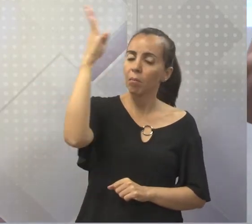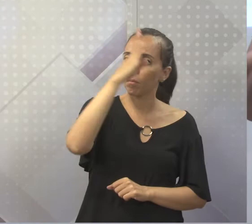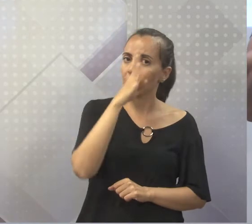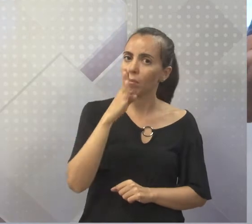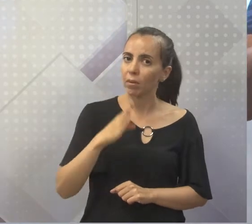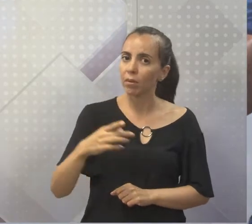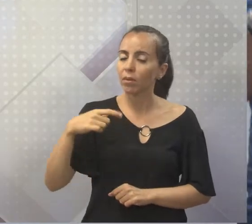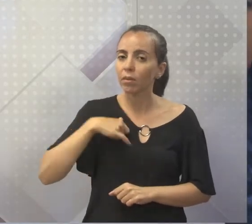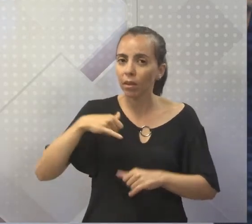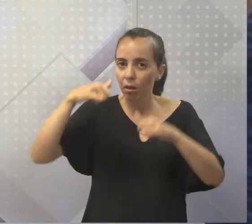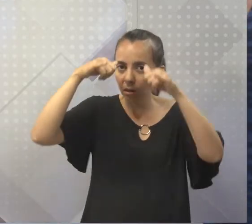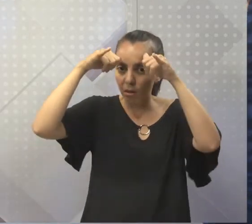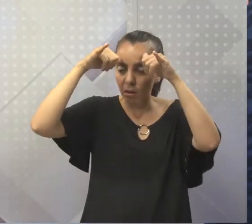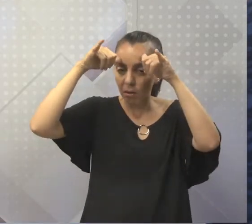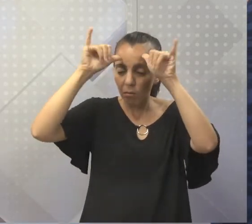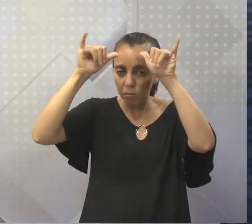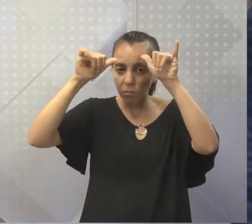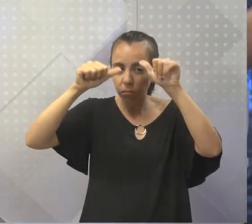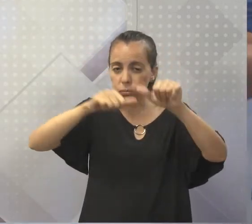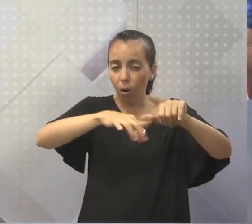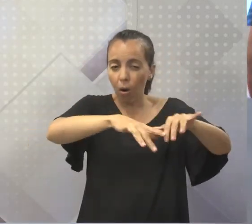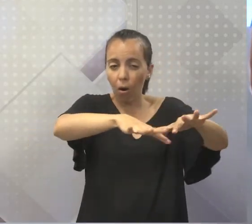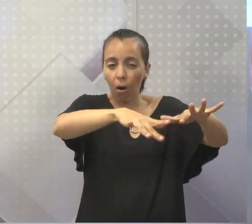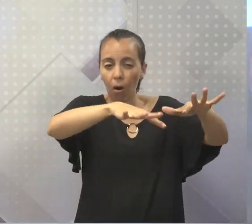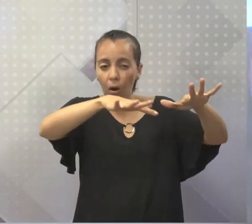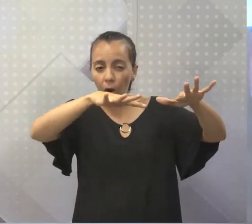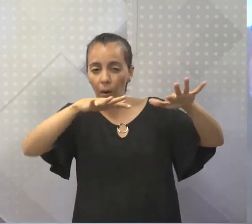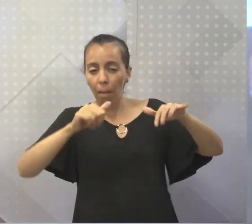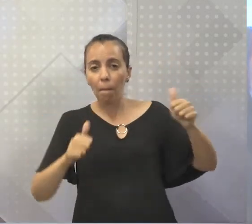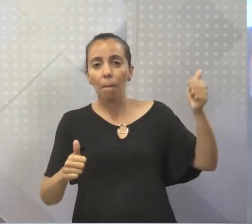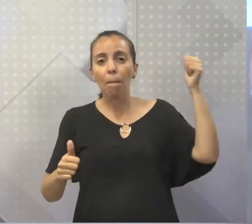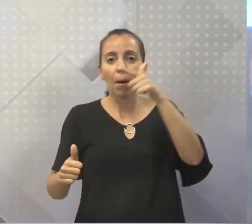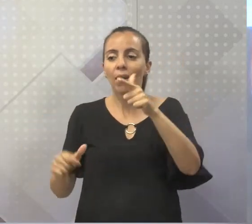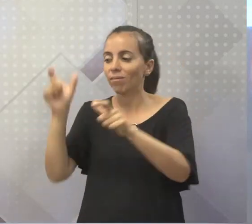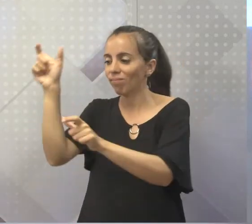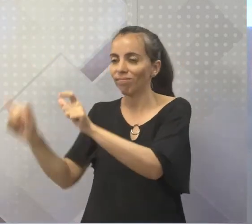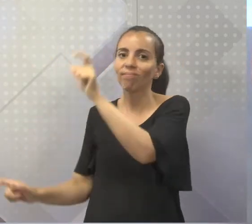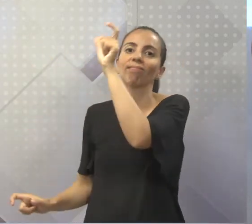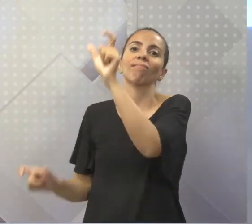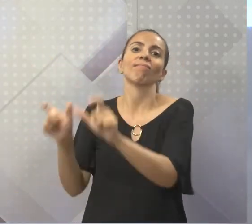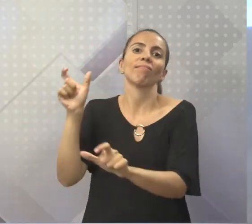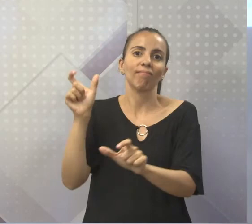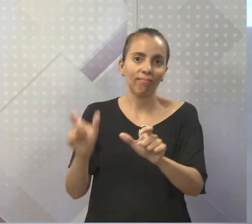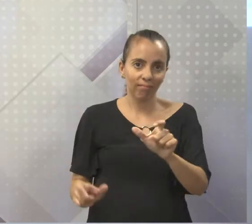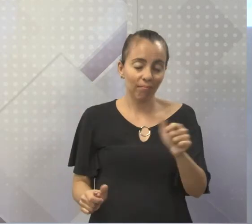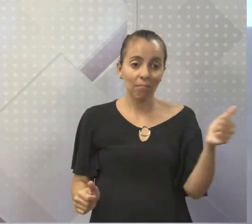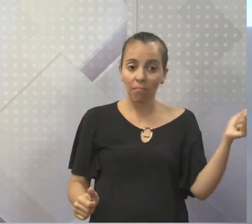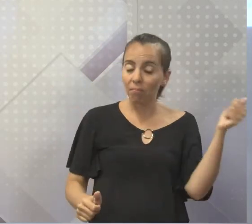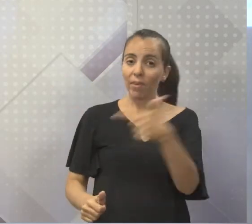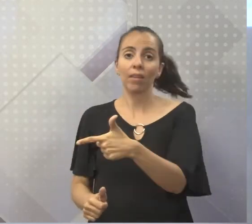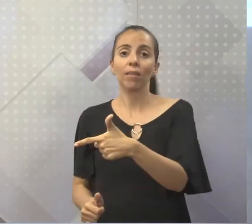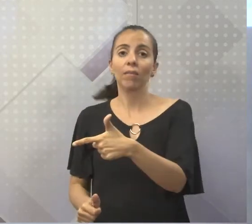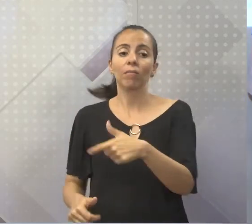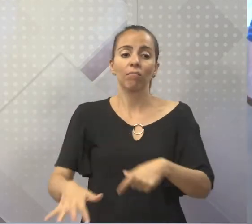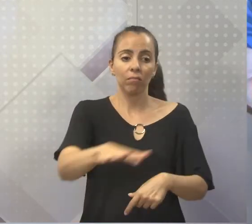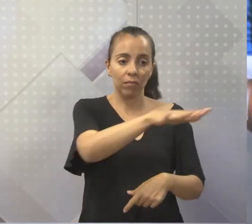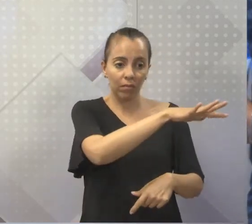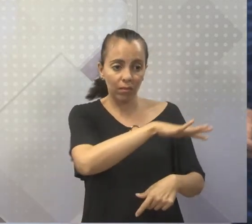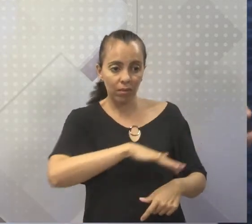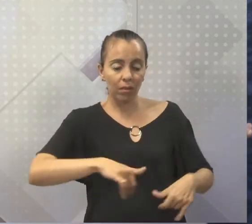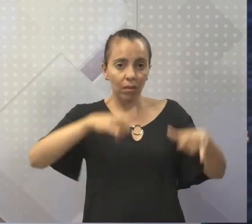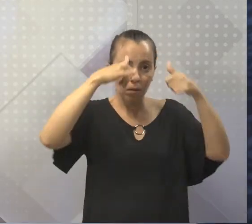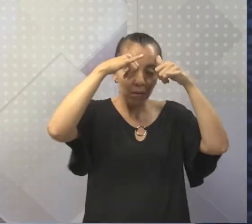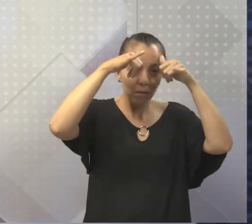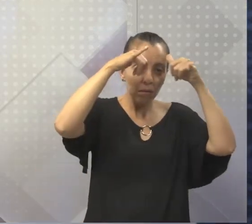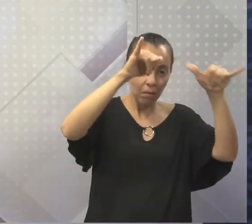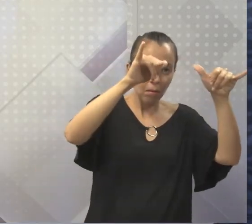mais gado cabeça de gado do que a gente sabia disso é assim mais do